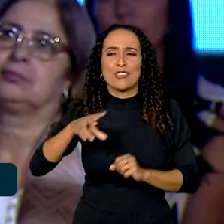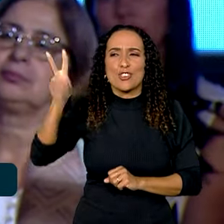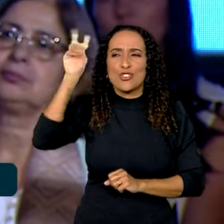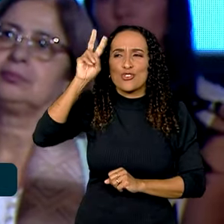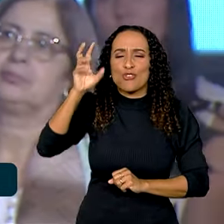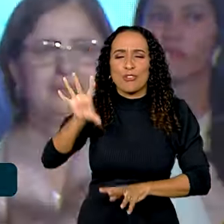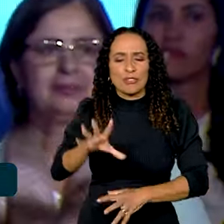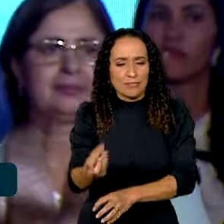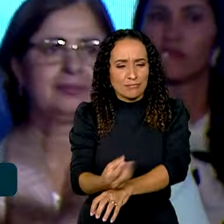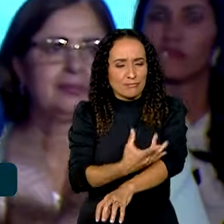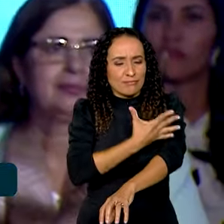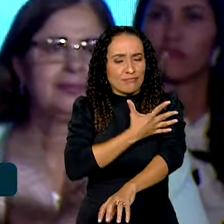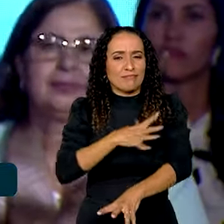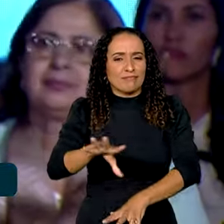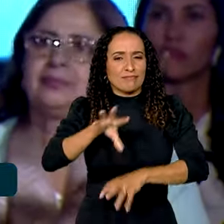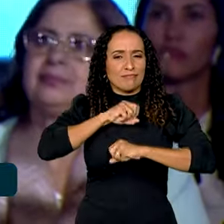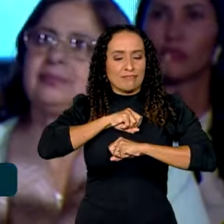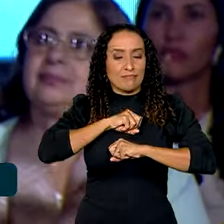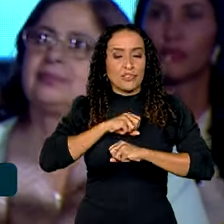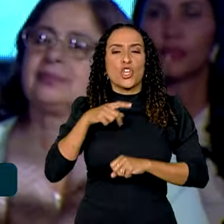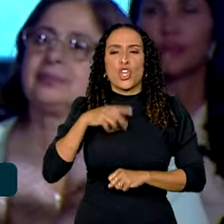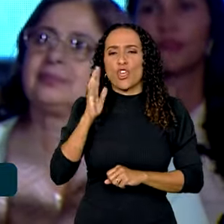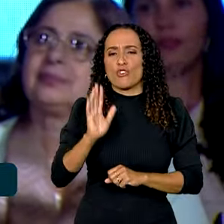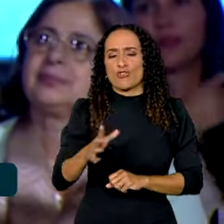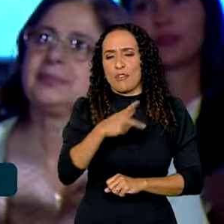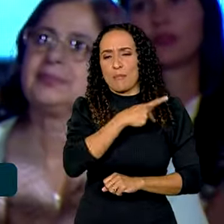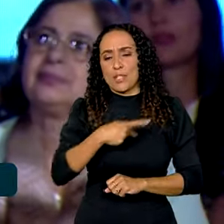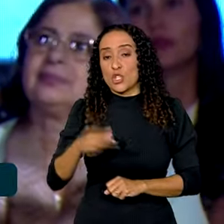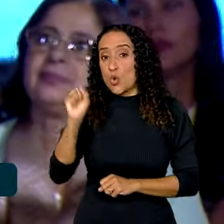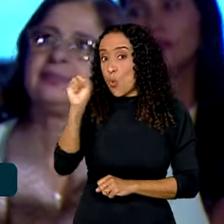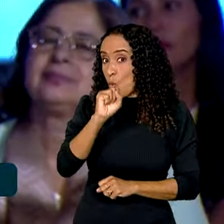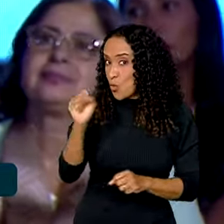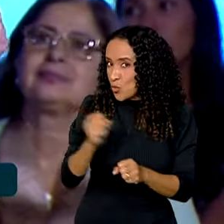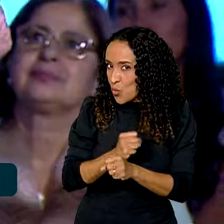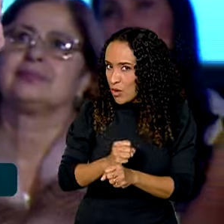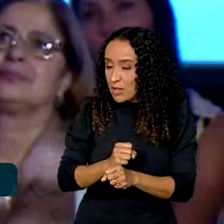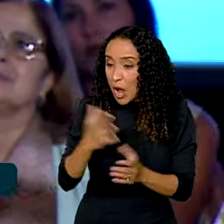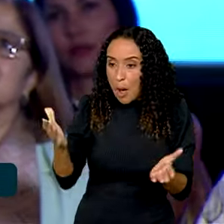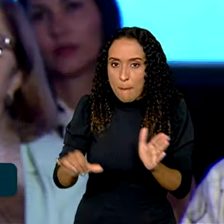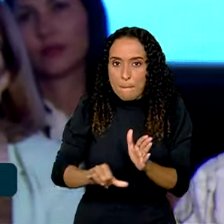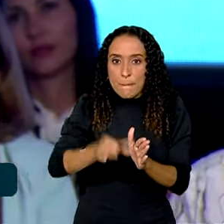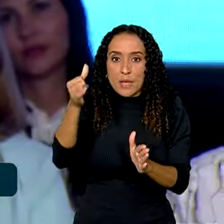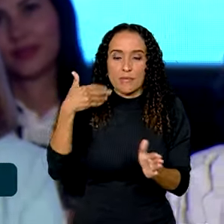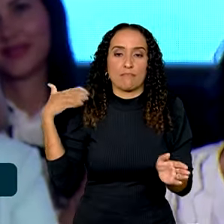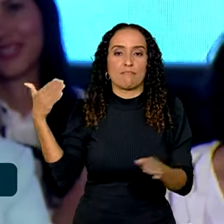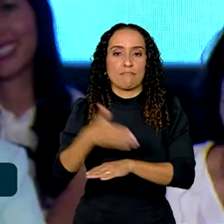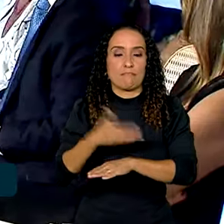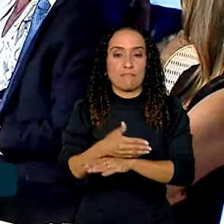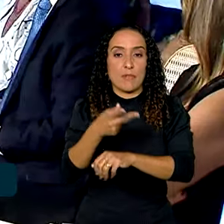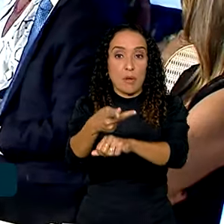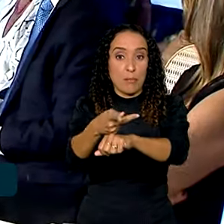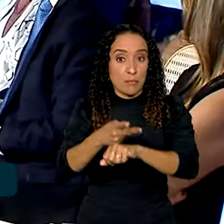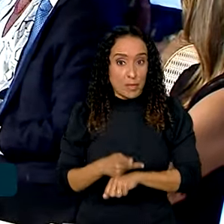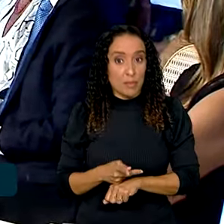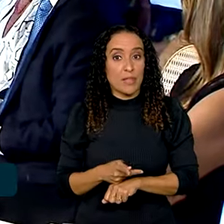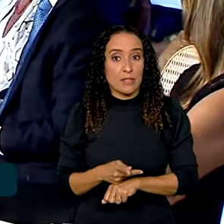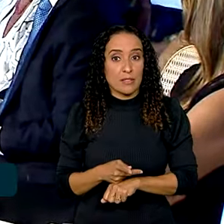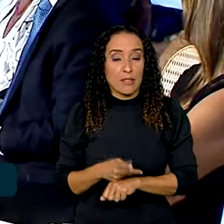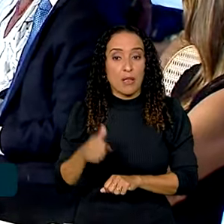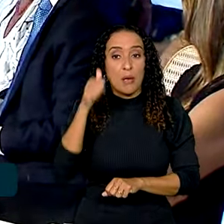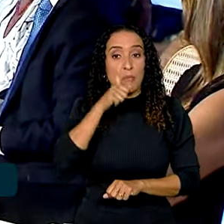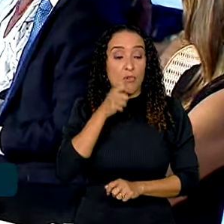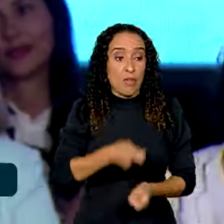e inspiradoras. Eu já fui presidente 8 anos e é a primeira vez que eu participo de uma premiação as